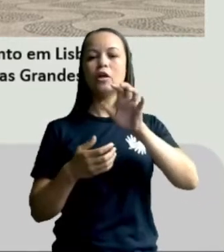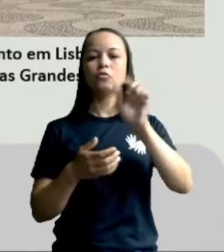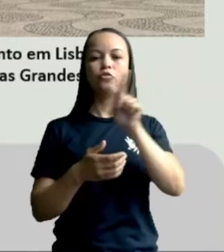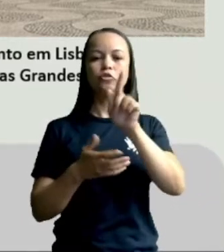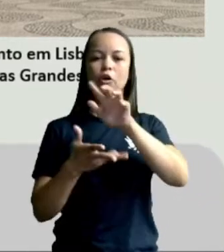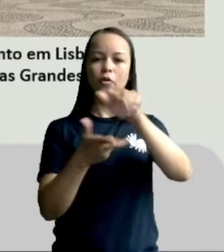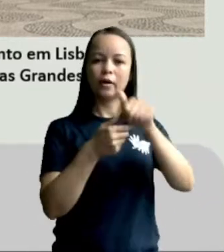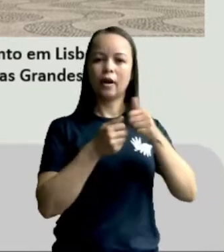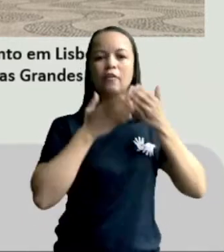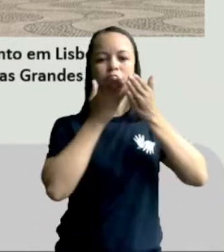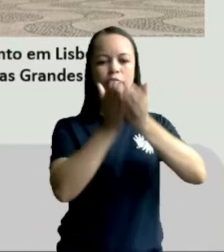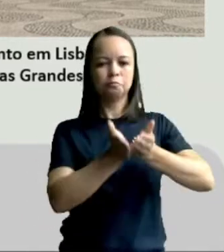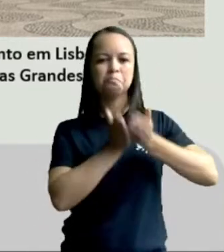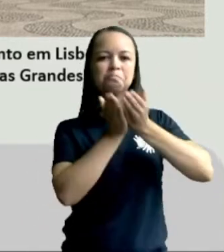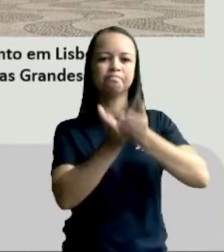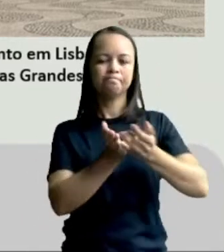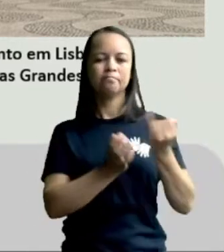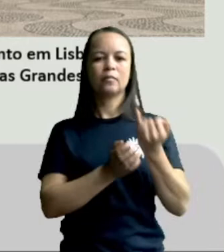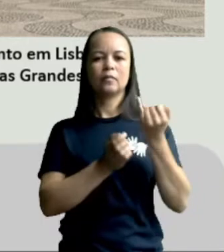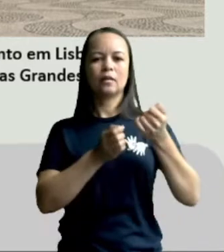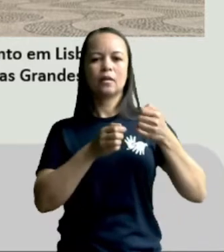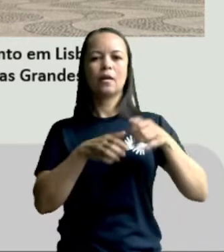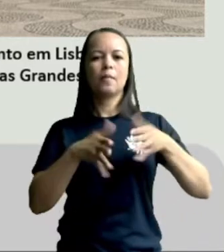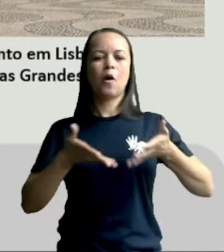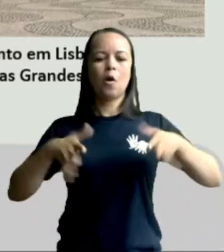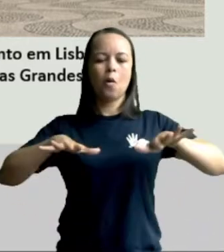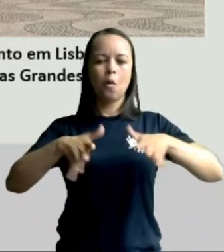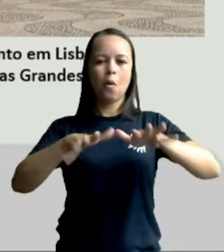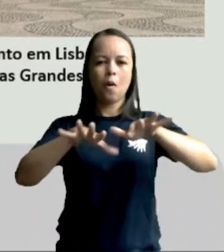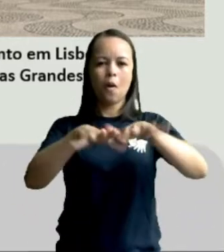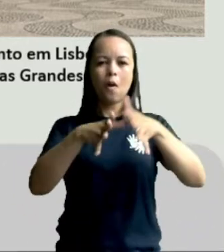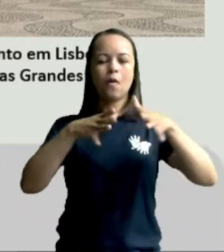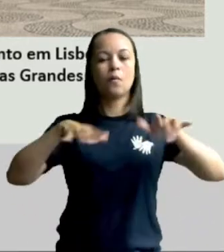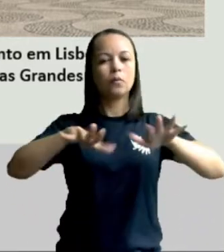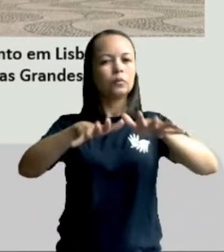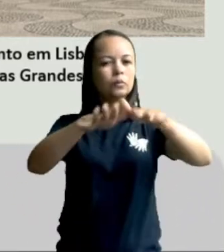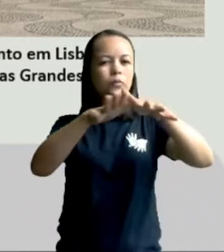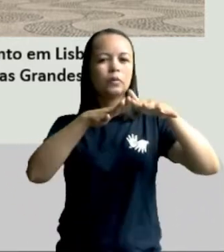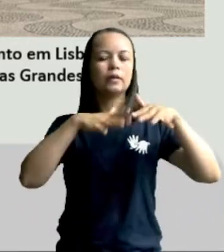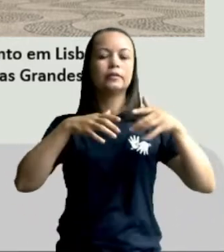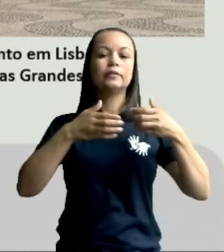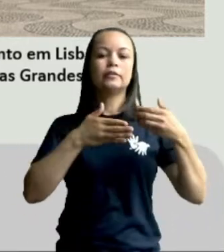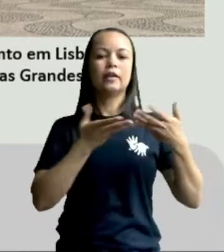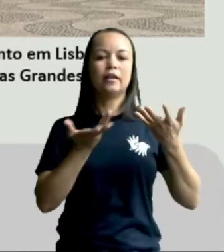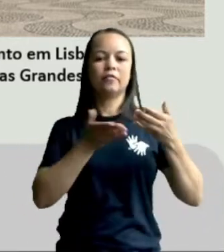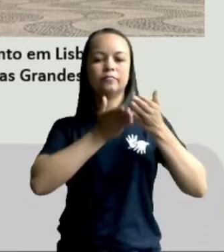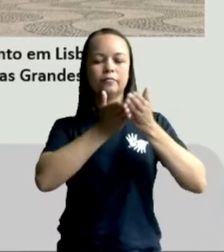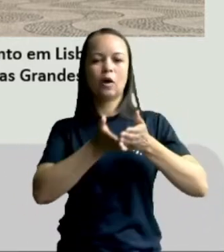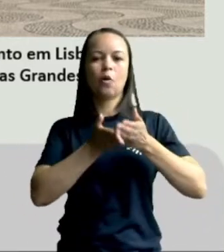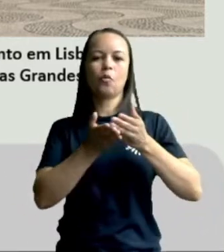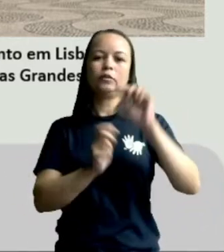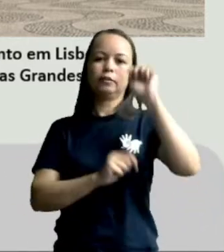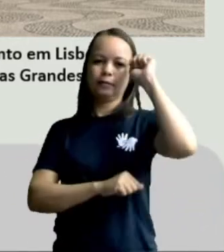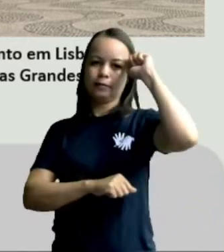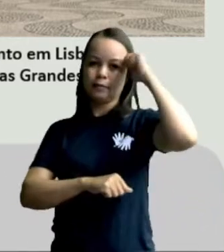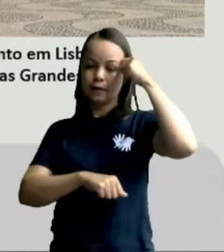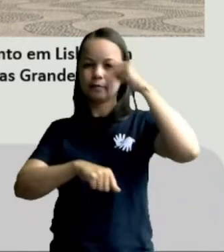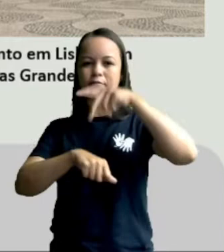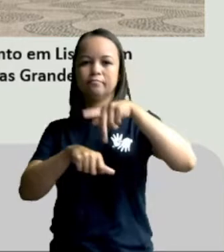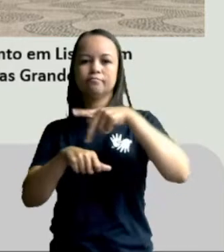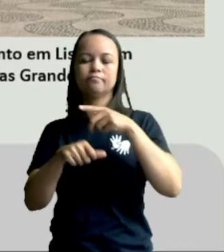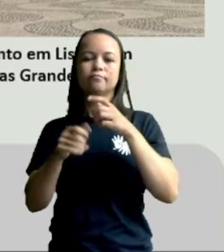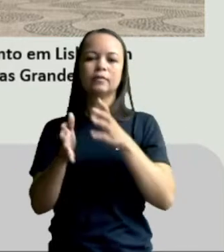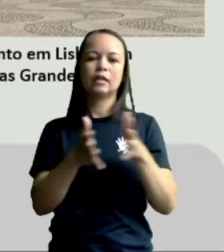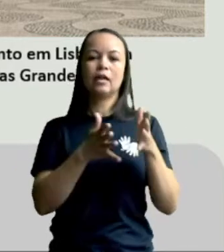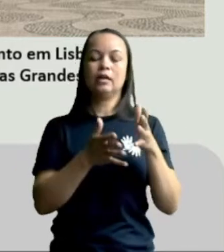para a navegação, próximo às correntes marítimas que levavam ao continente africano. Essa posição